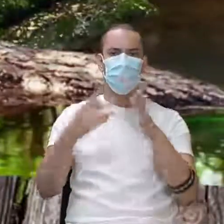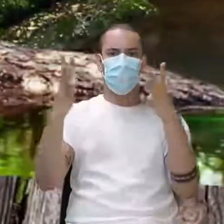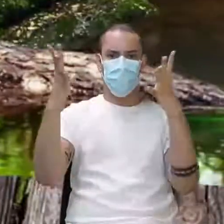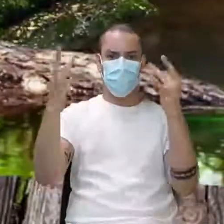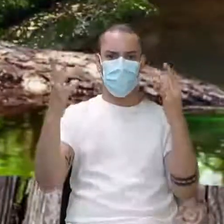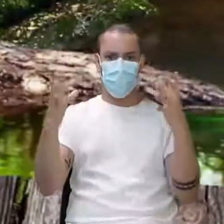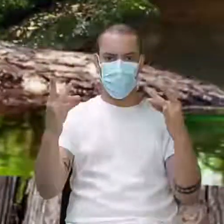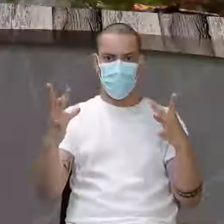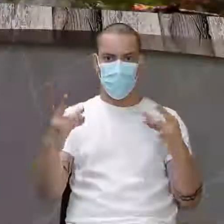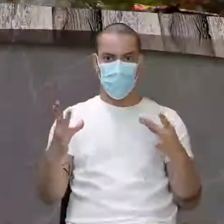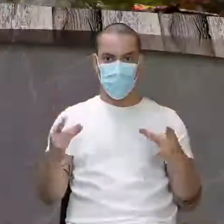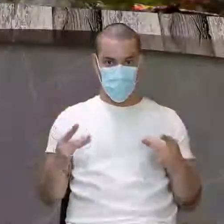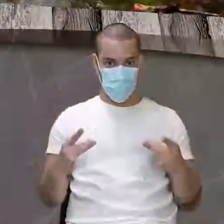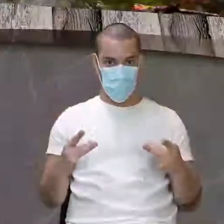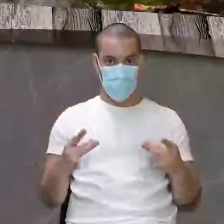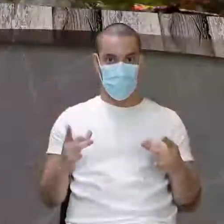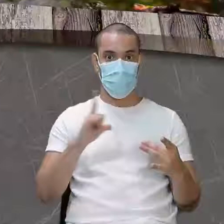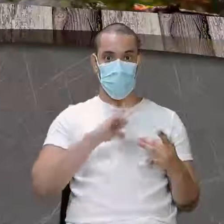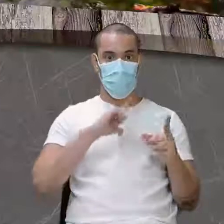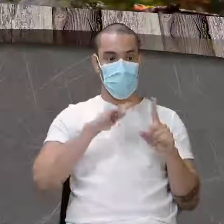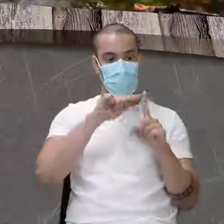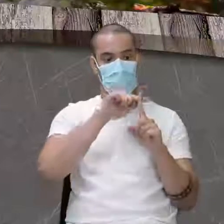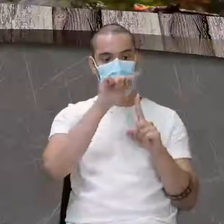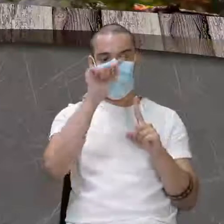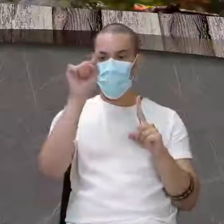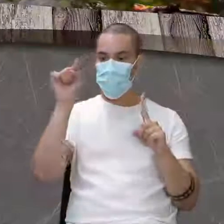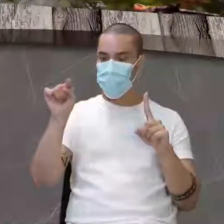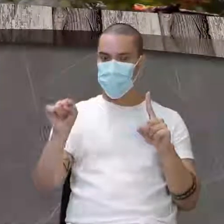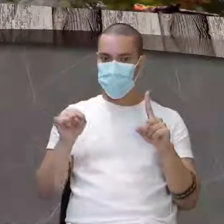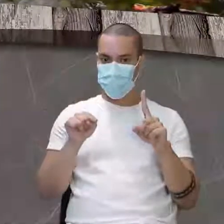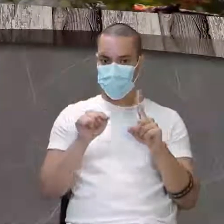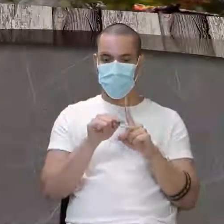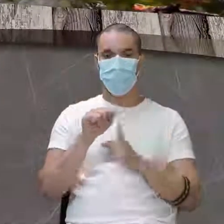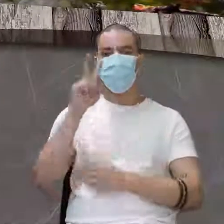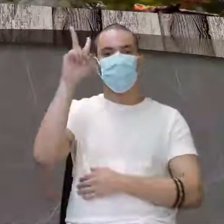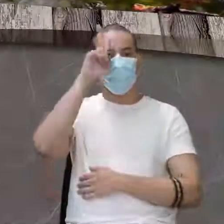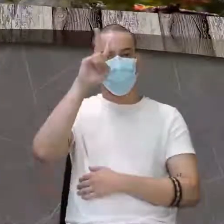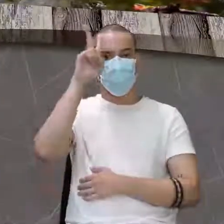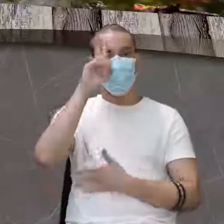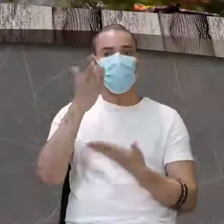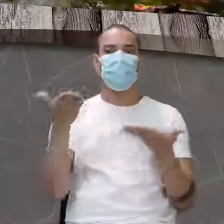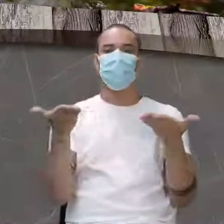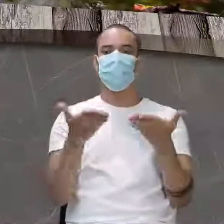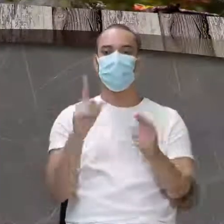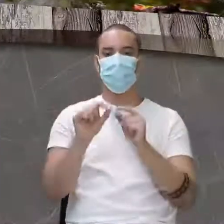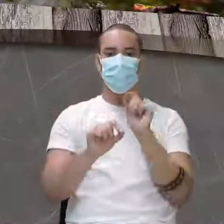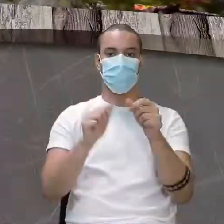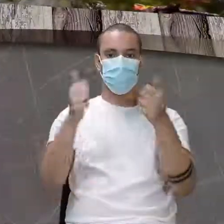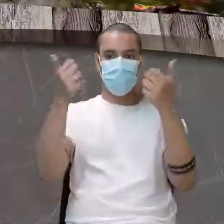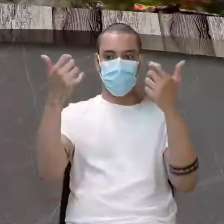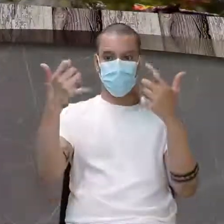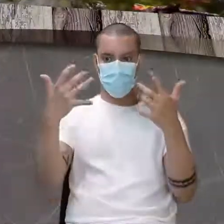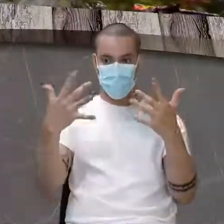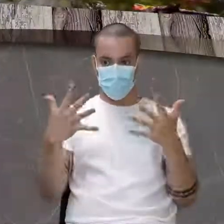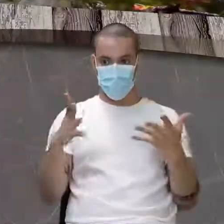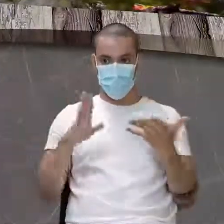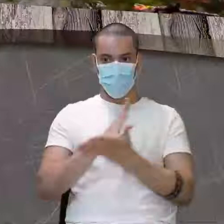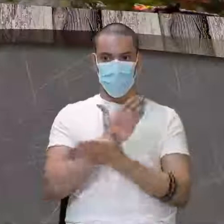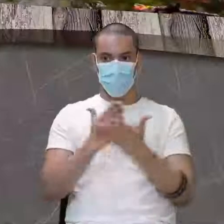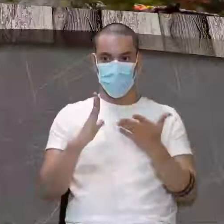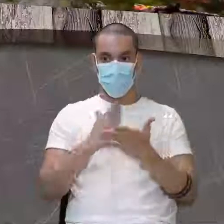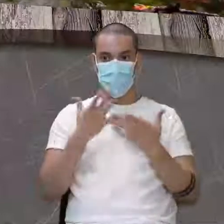ciclicidade? Pois é. Nós vamos falar de alguns componentes hoje que vão